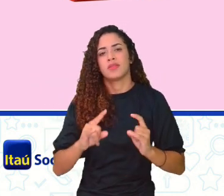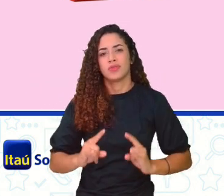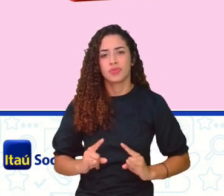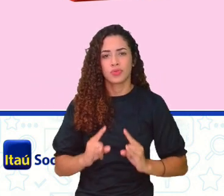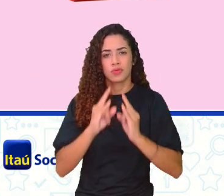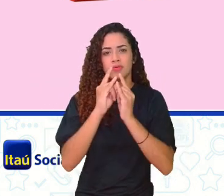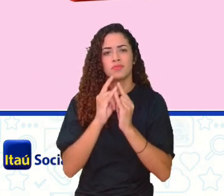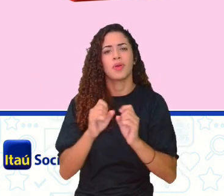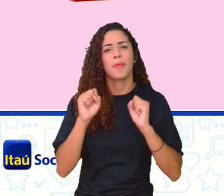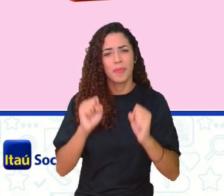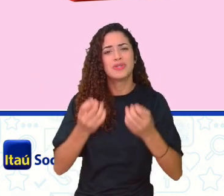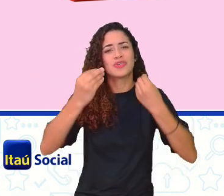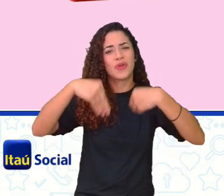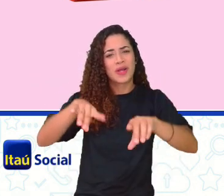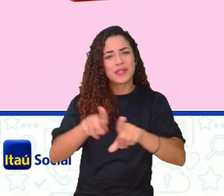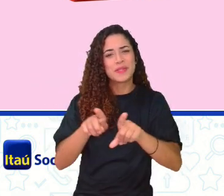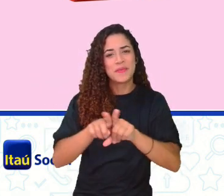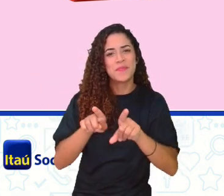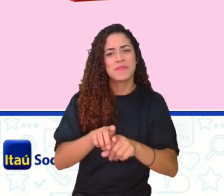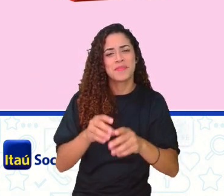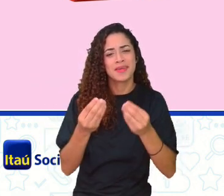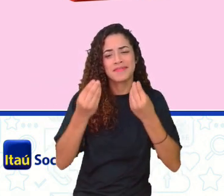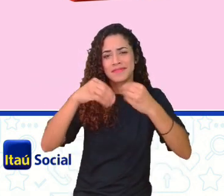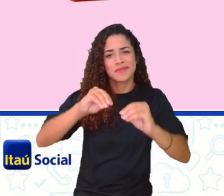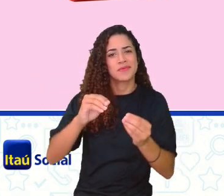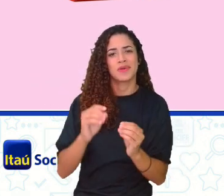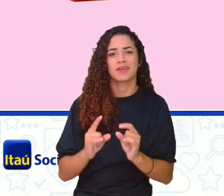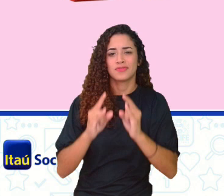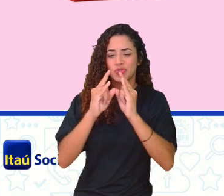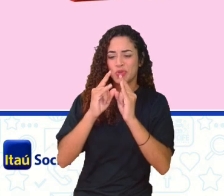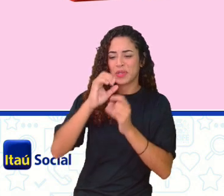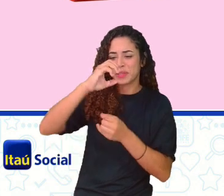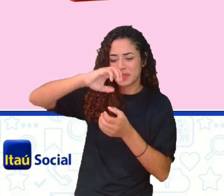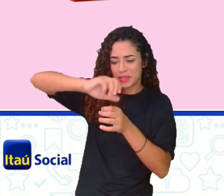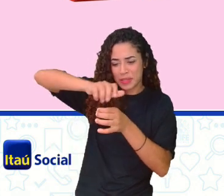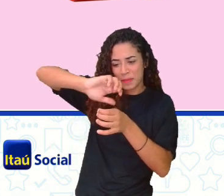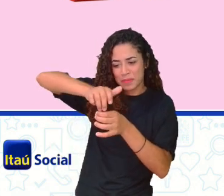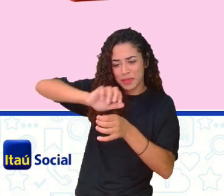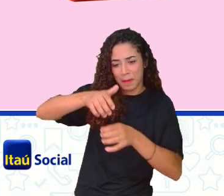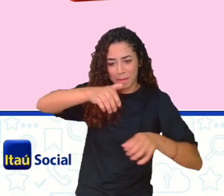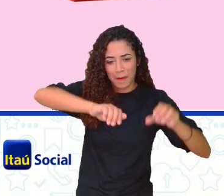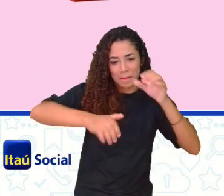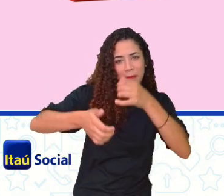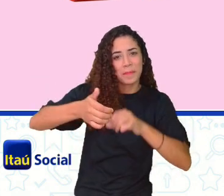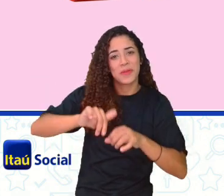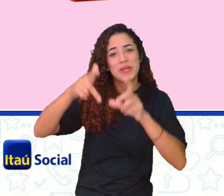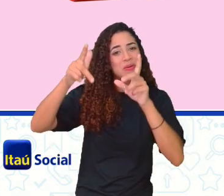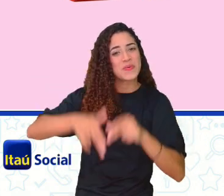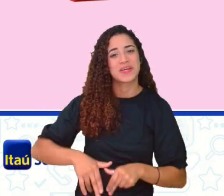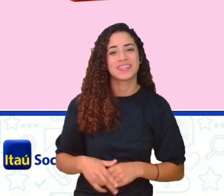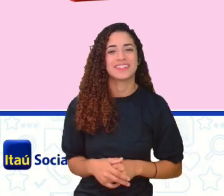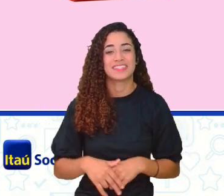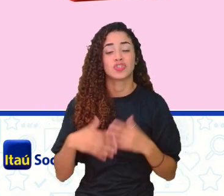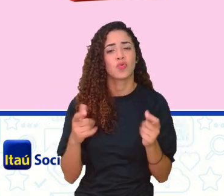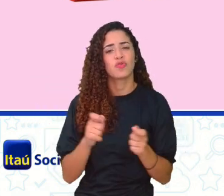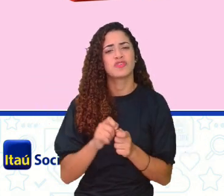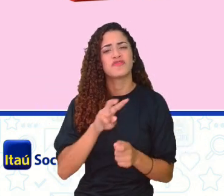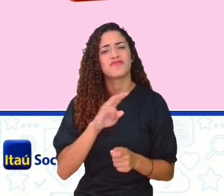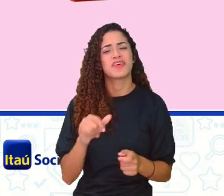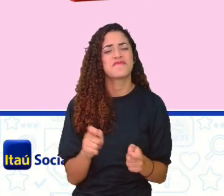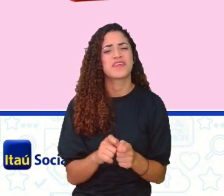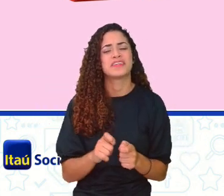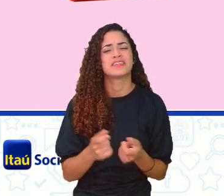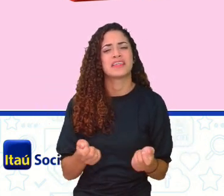de tampinhas diferentes que dá no mesmo? Então, bora para cá. O que que vocês vão fazer? O que que